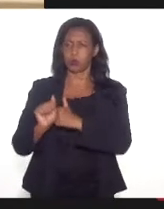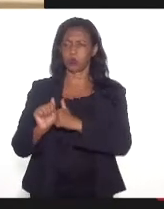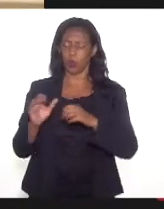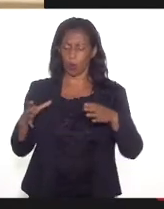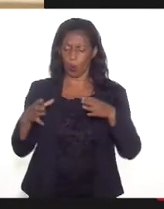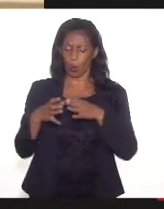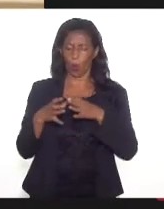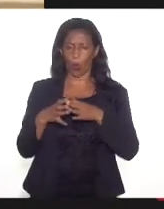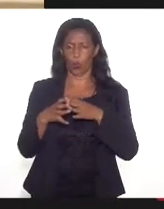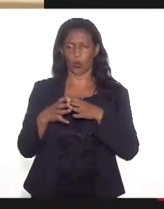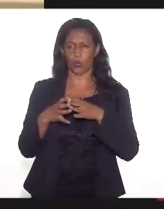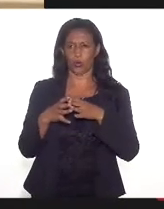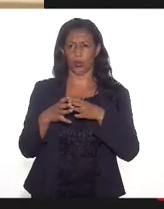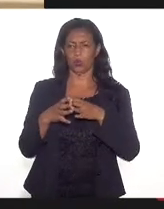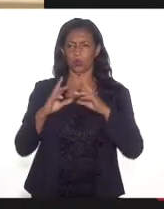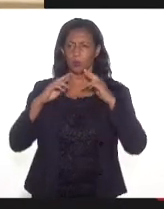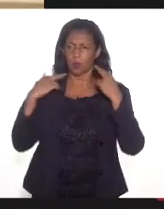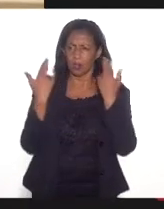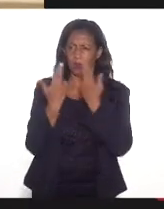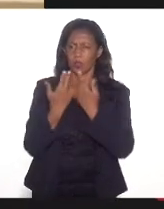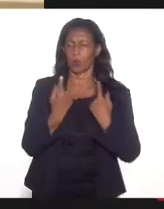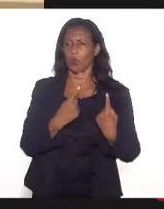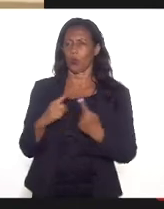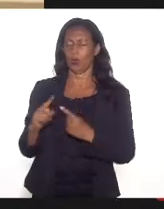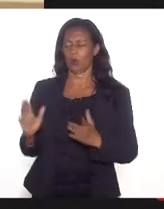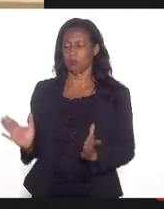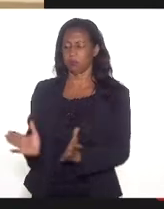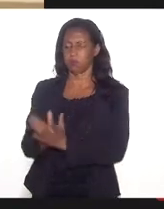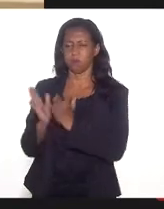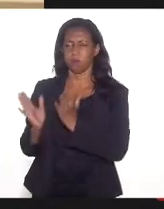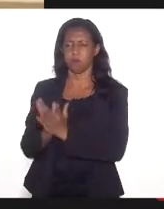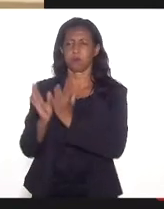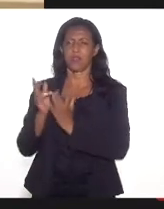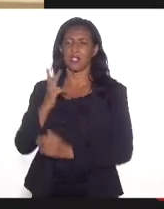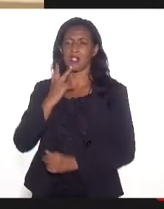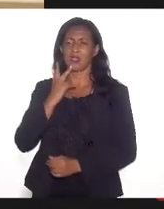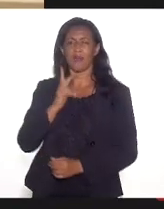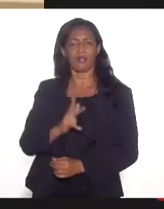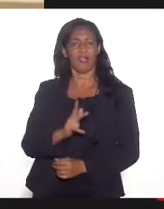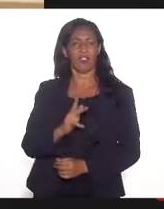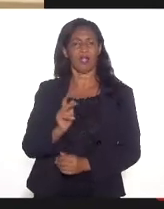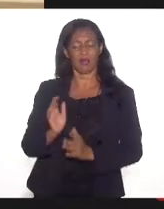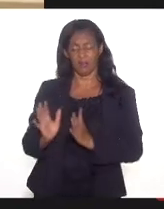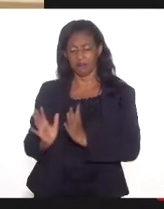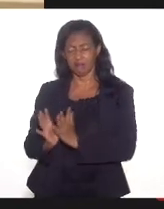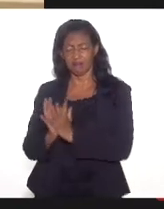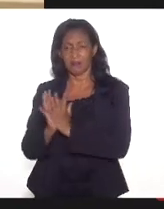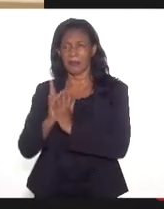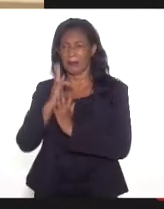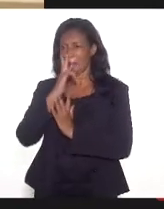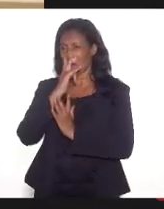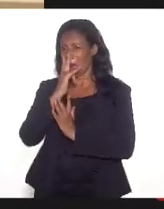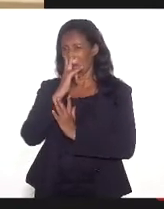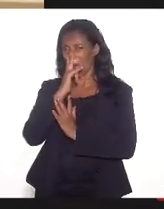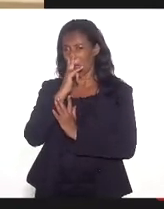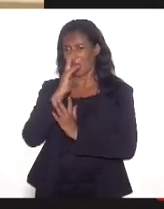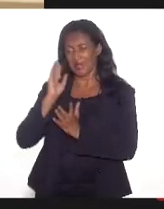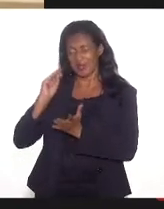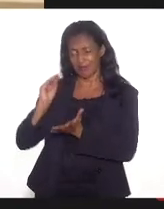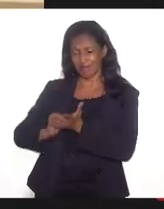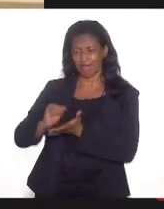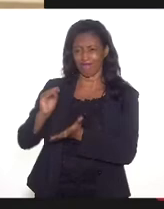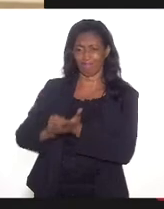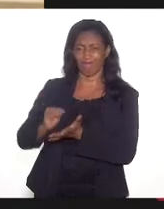de enfrentamento à miséria e combate à pobreza sem dizer que a pobreza também carrega consigo a desumanização